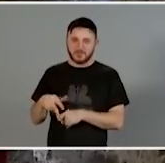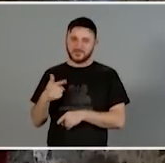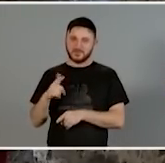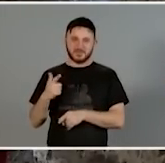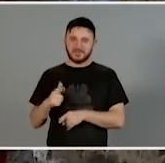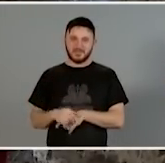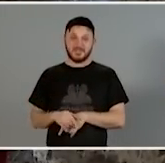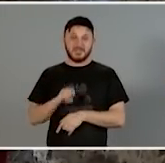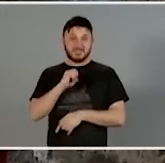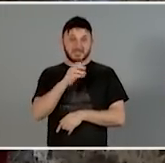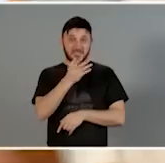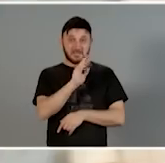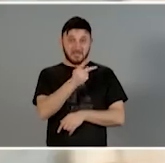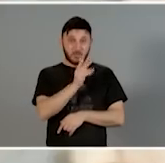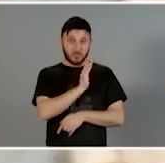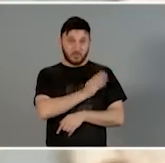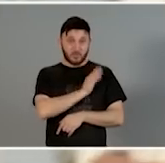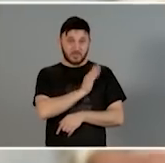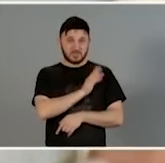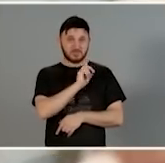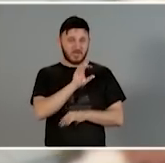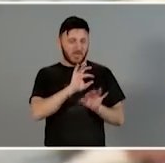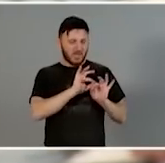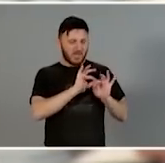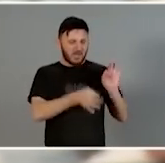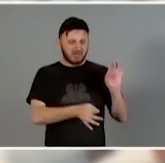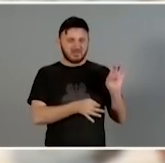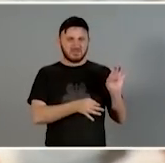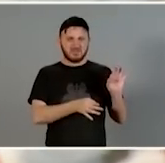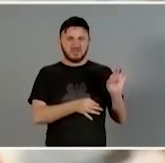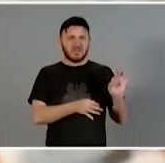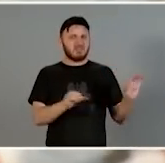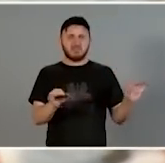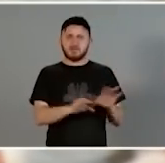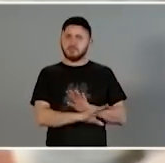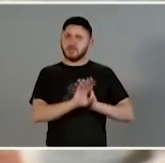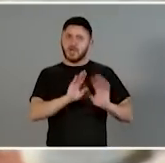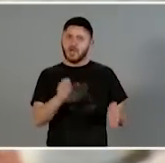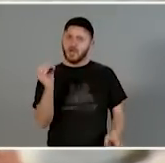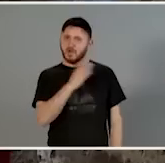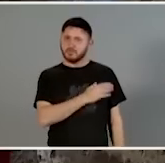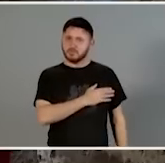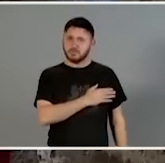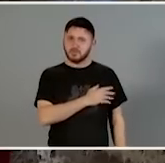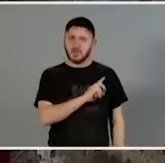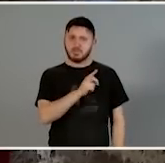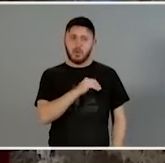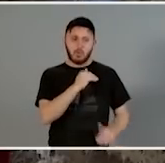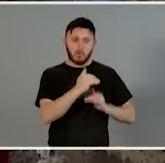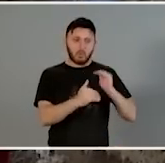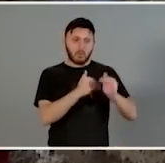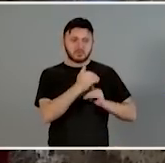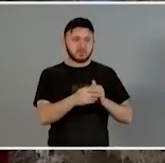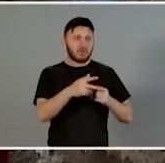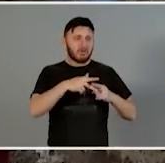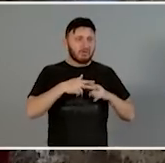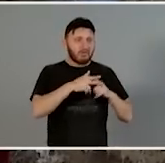Se teu coração, as coisas já estão rasgadas dentro de você, termine de acabar. Não construa castelo de